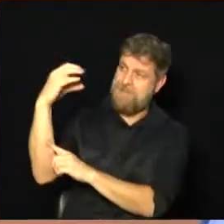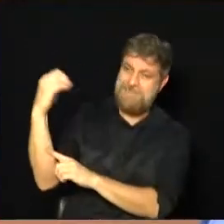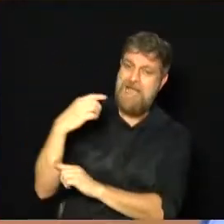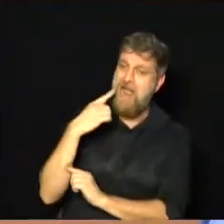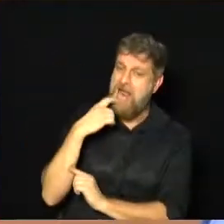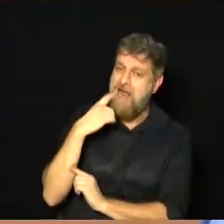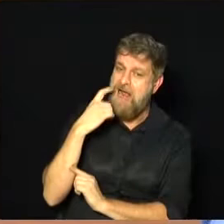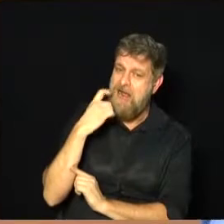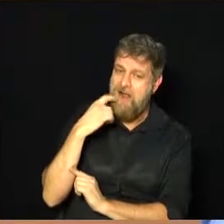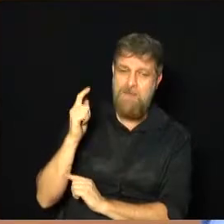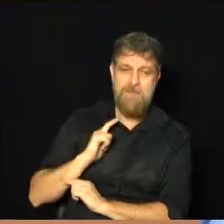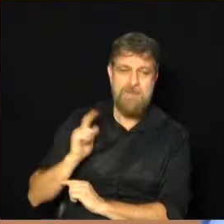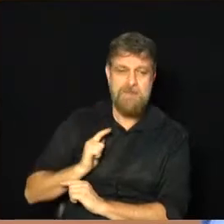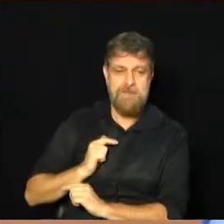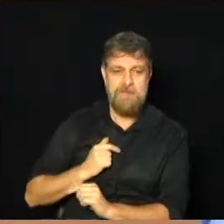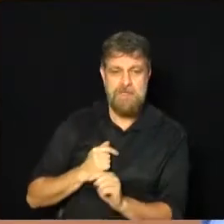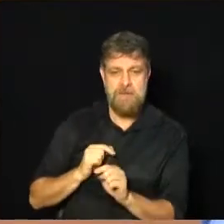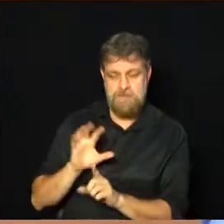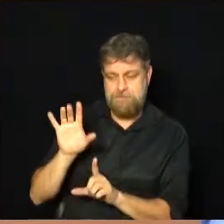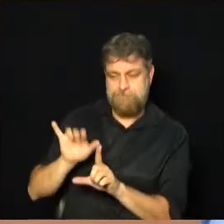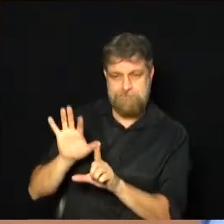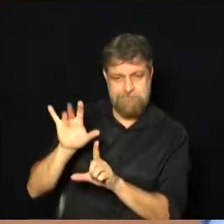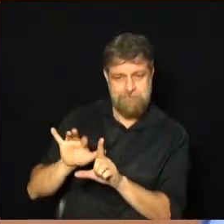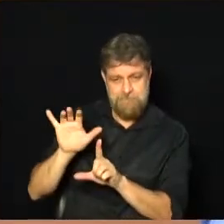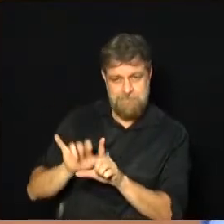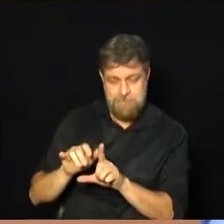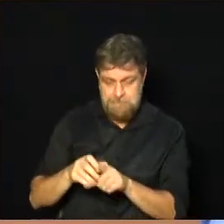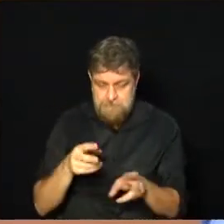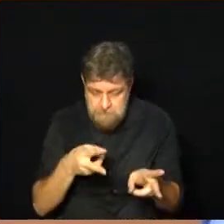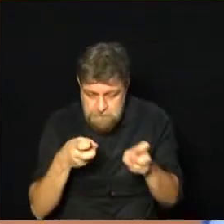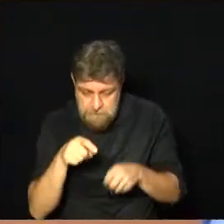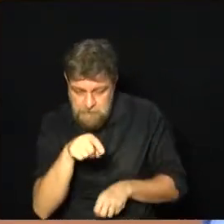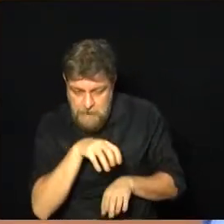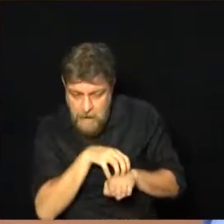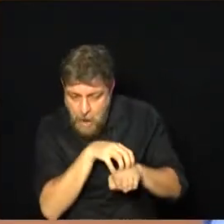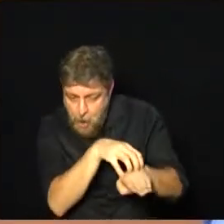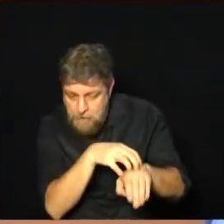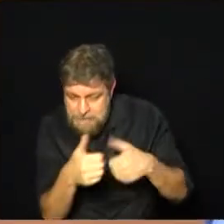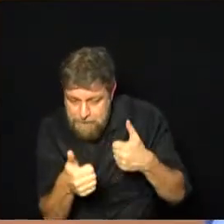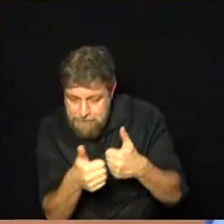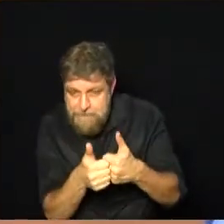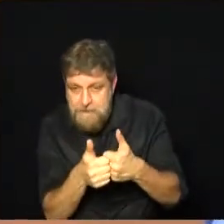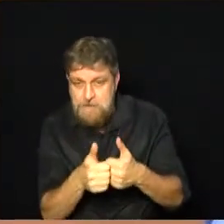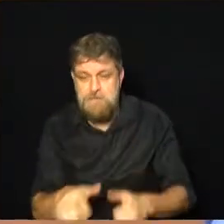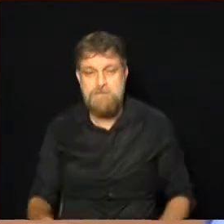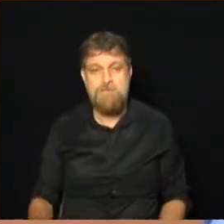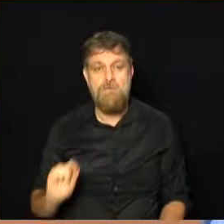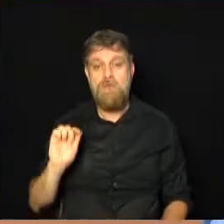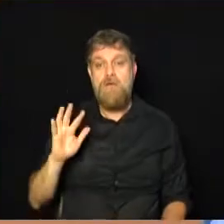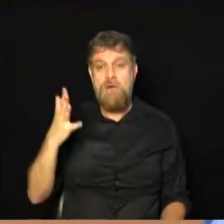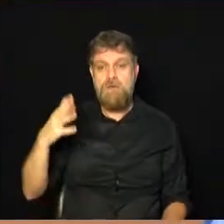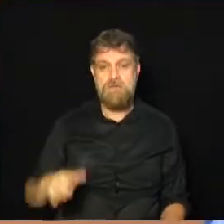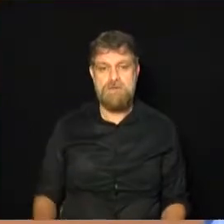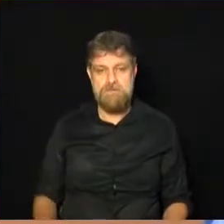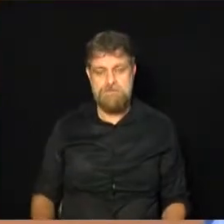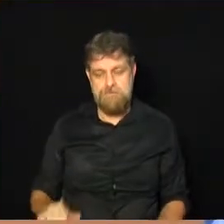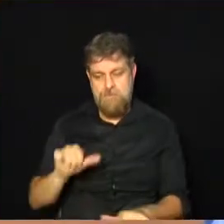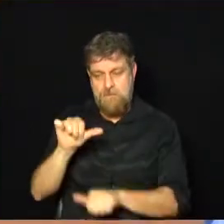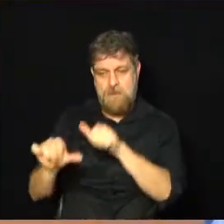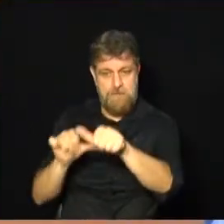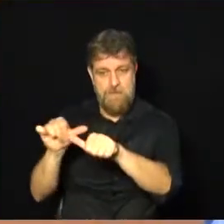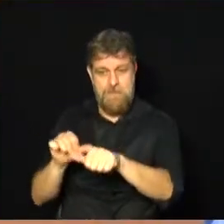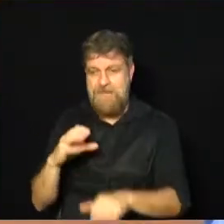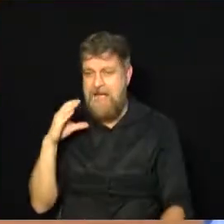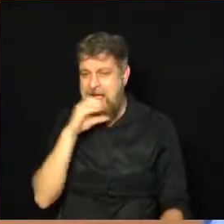um equipamento, chama-se controlador, ele lê aquela informação que o ônibus do BRT está se aproximando, ele inverte.